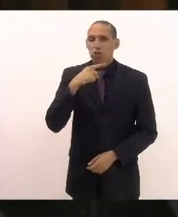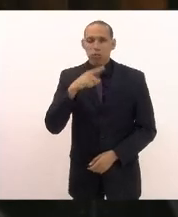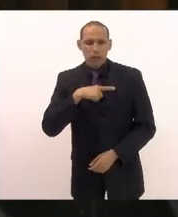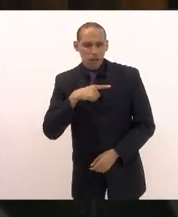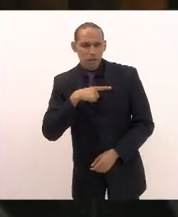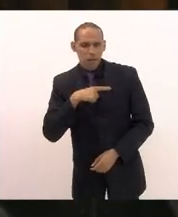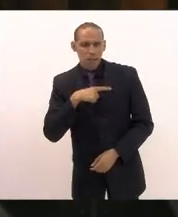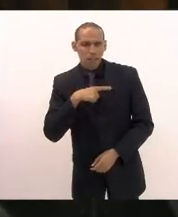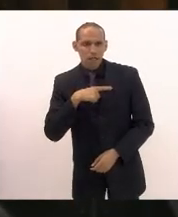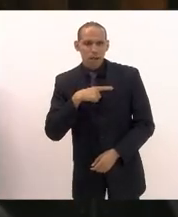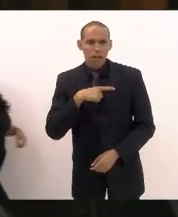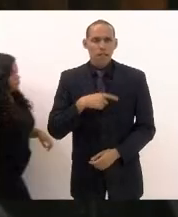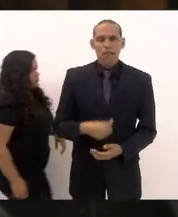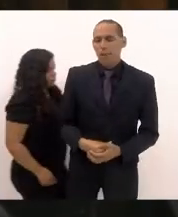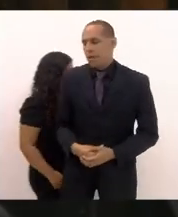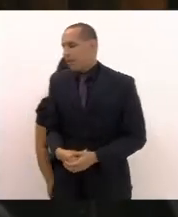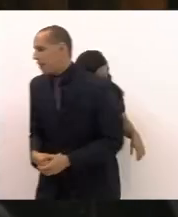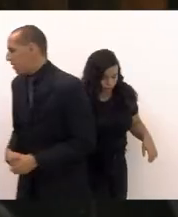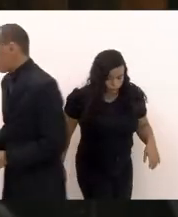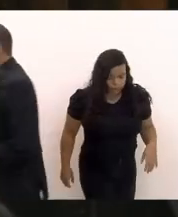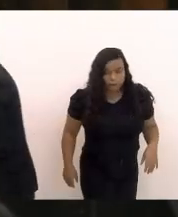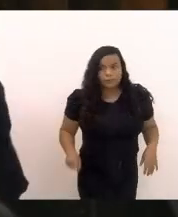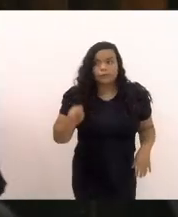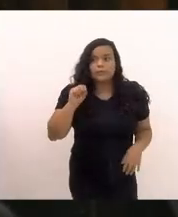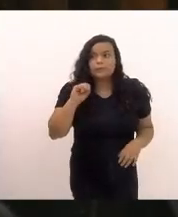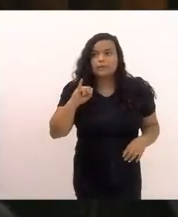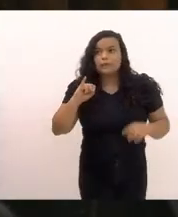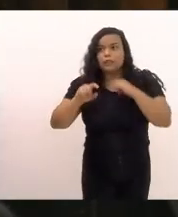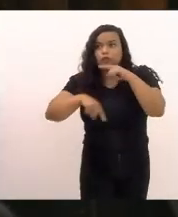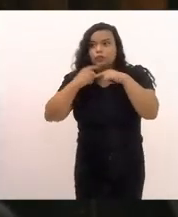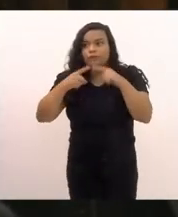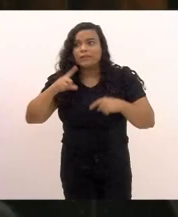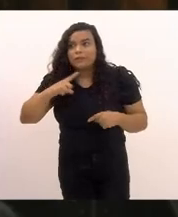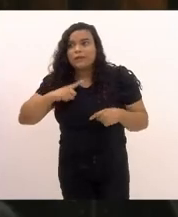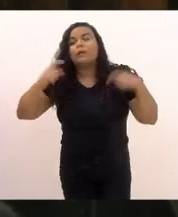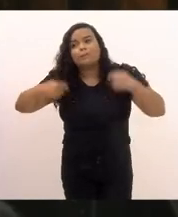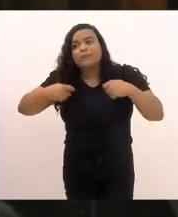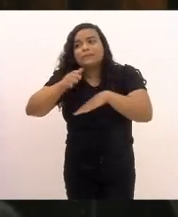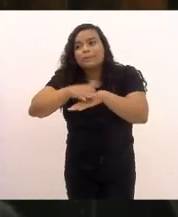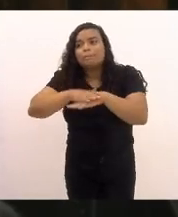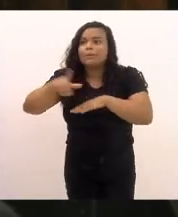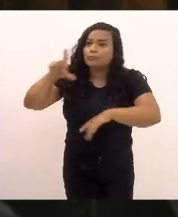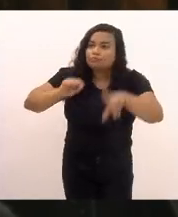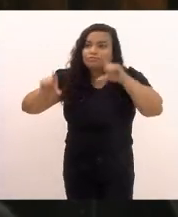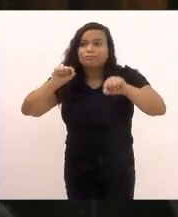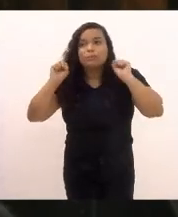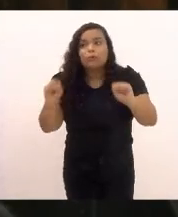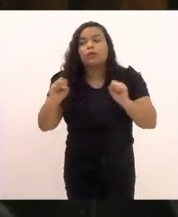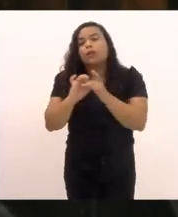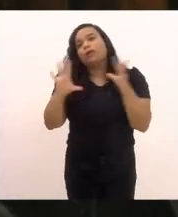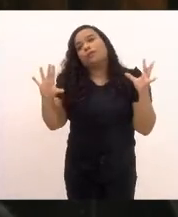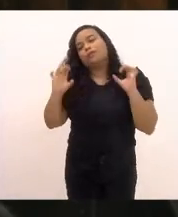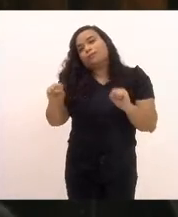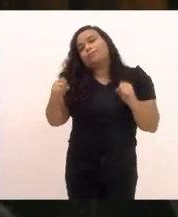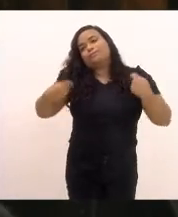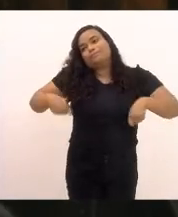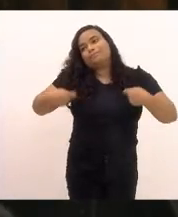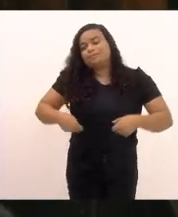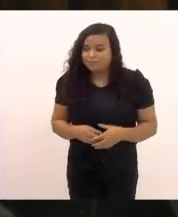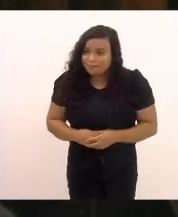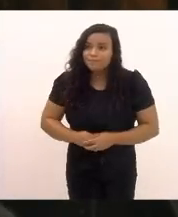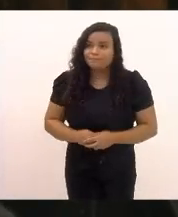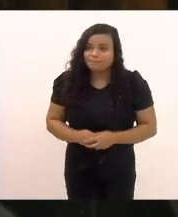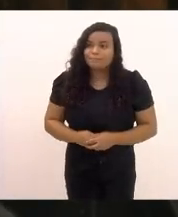Se há dúvidas, deve haver opção de escolha. Se há dúvidas, que